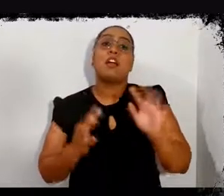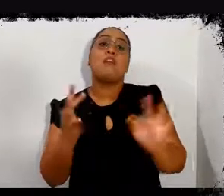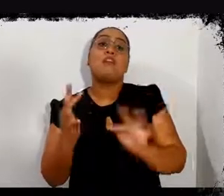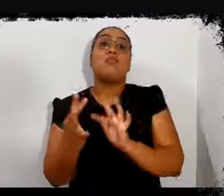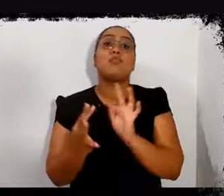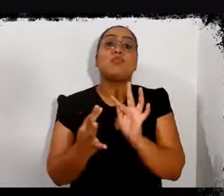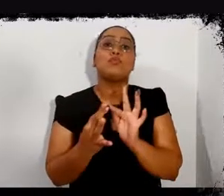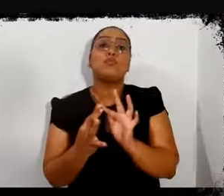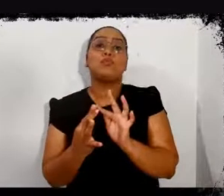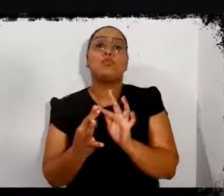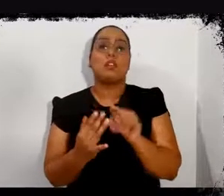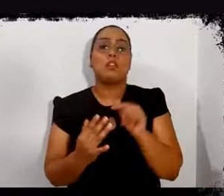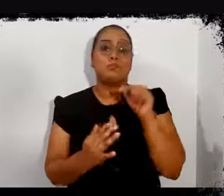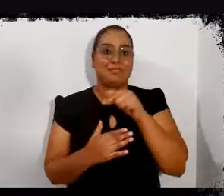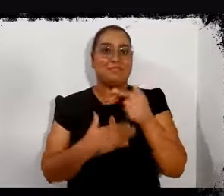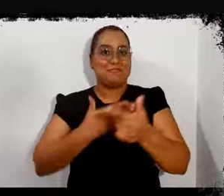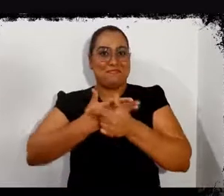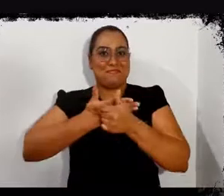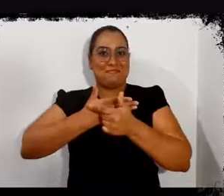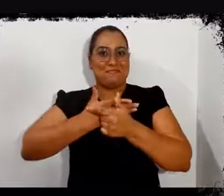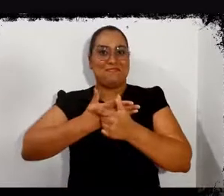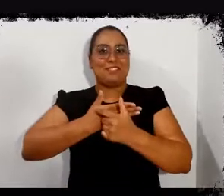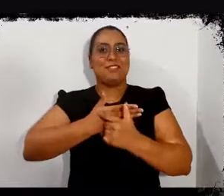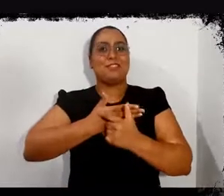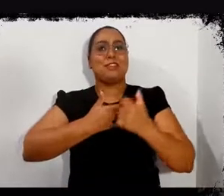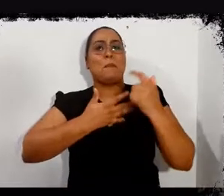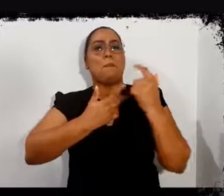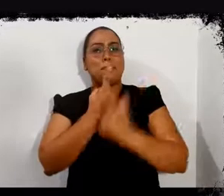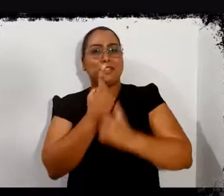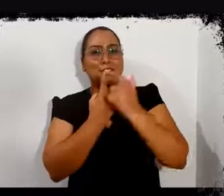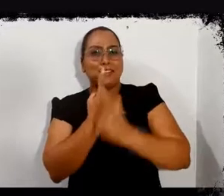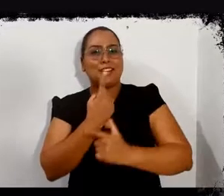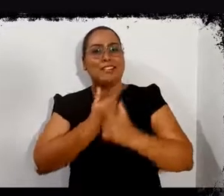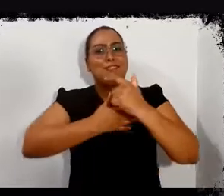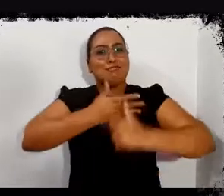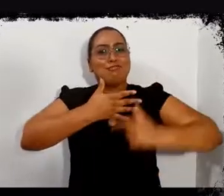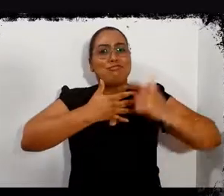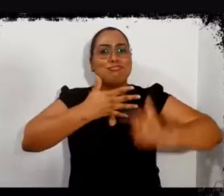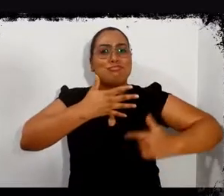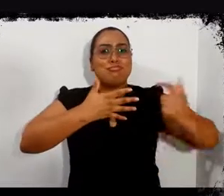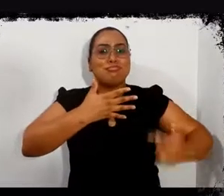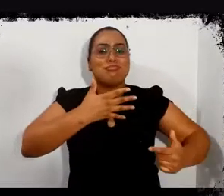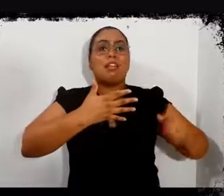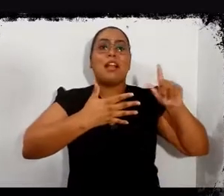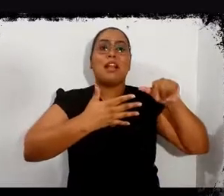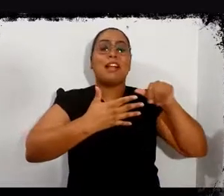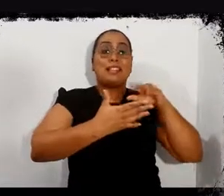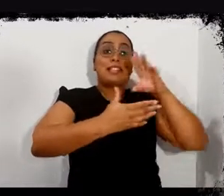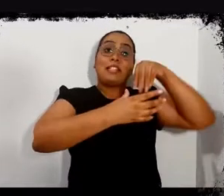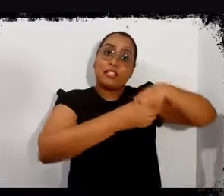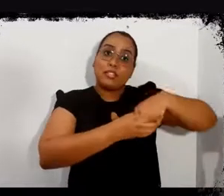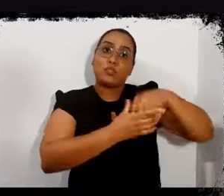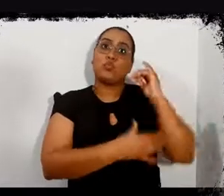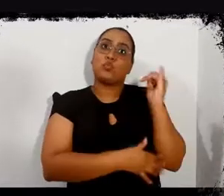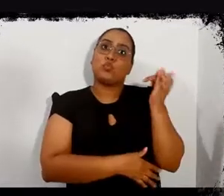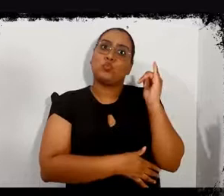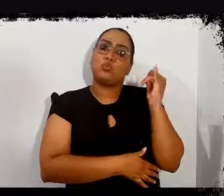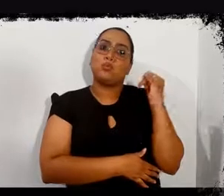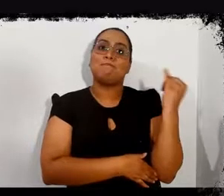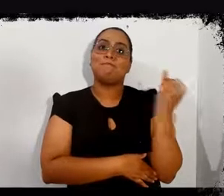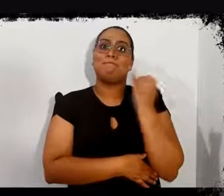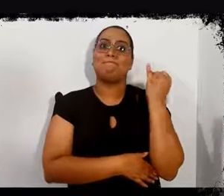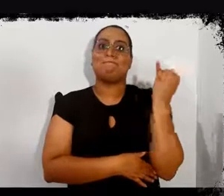limitado. A terceira diz que a sequência das funções é